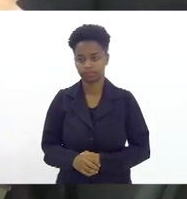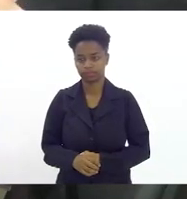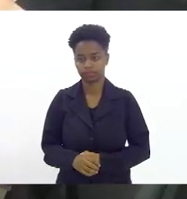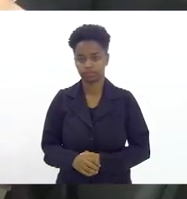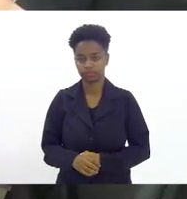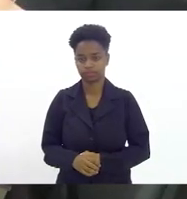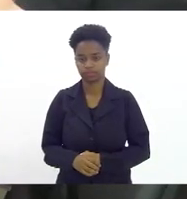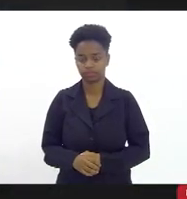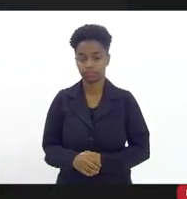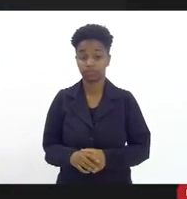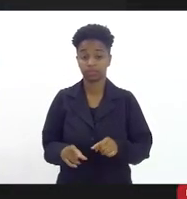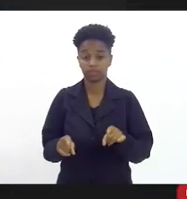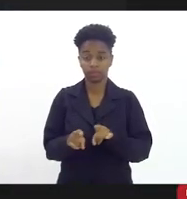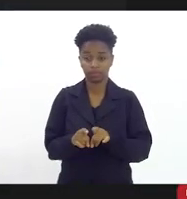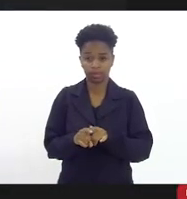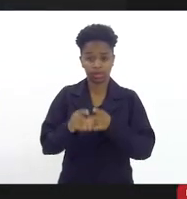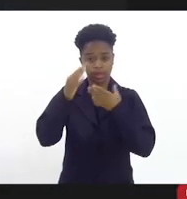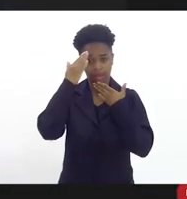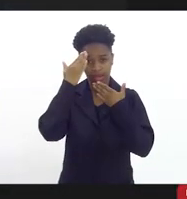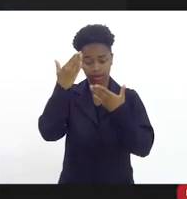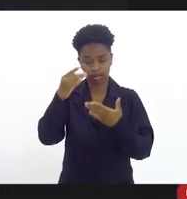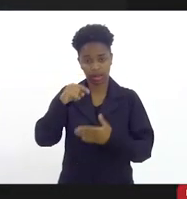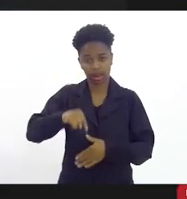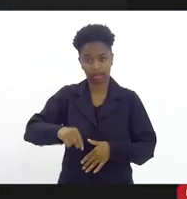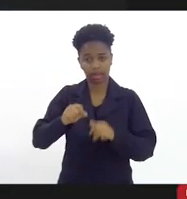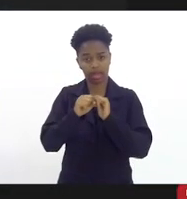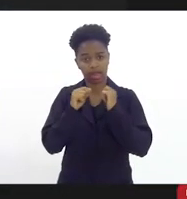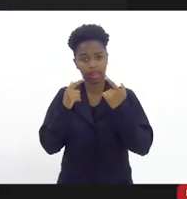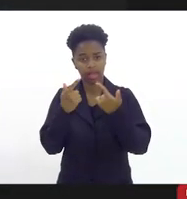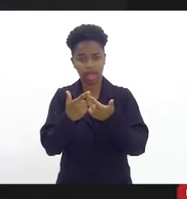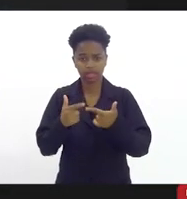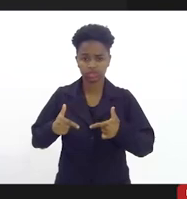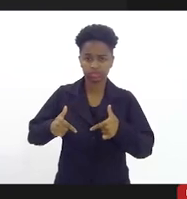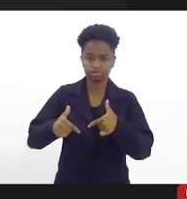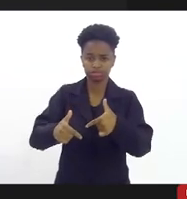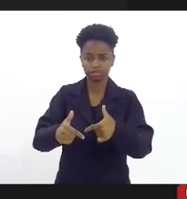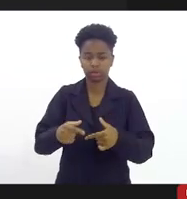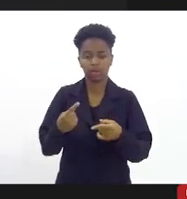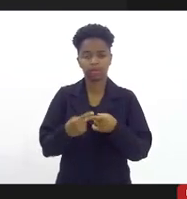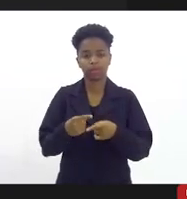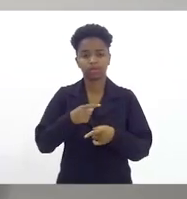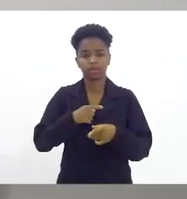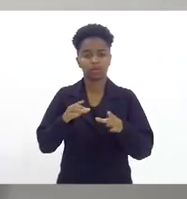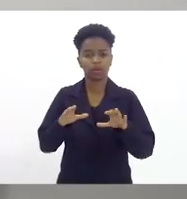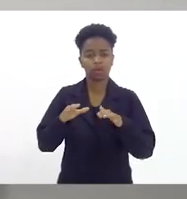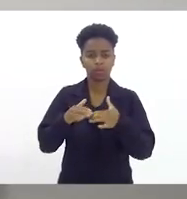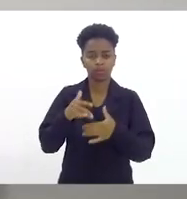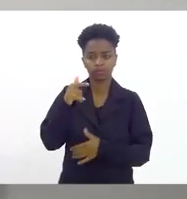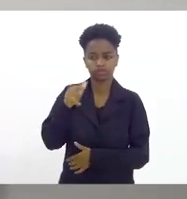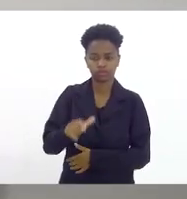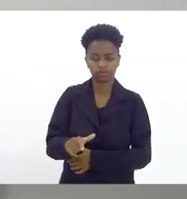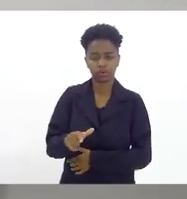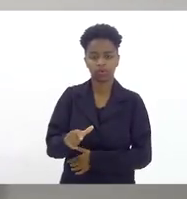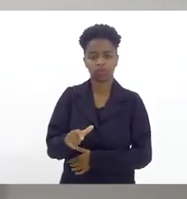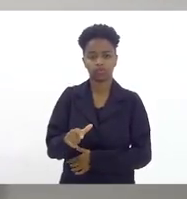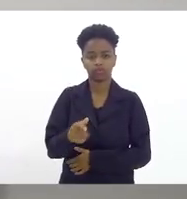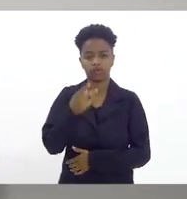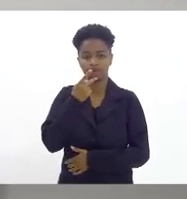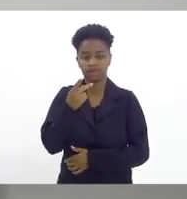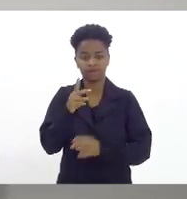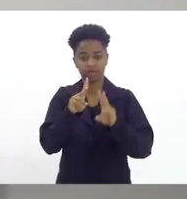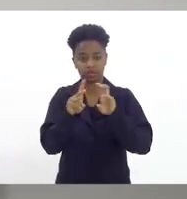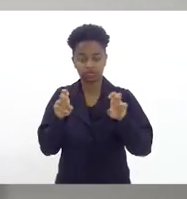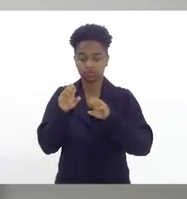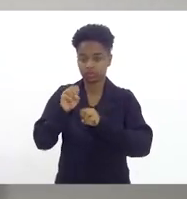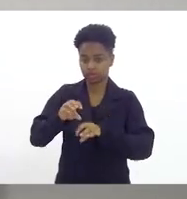que nunca agradecer iniciativa da alerj uma comissão da alerj novamente tratado o assunto